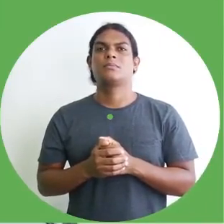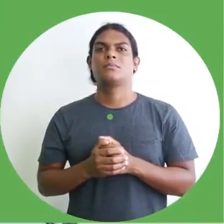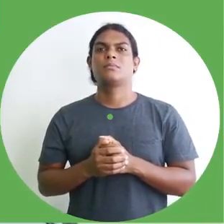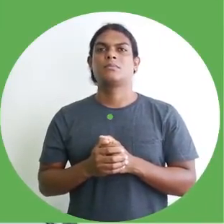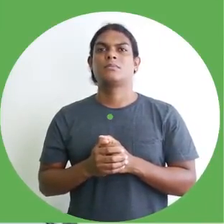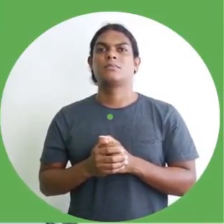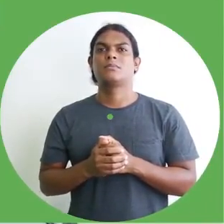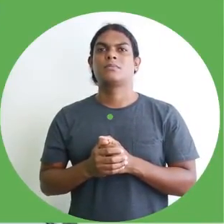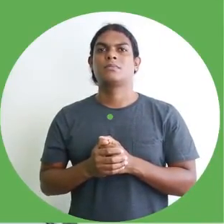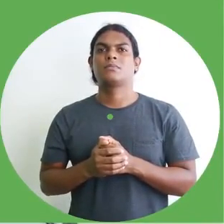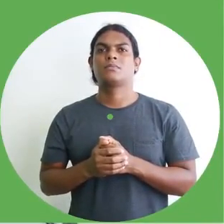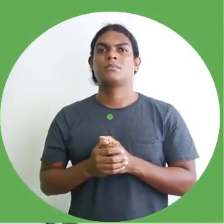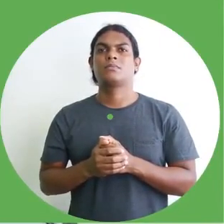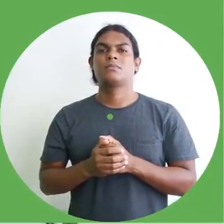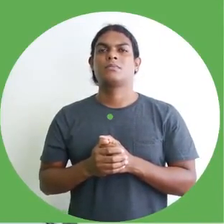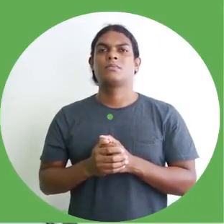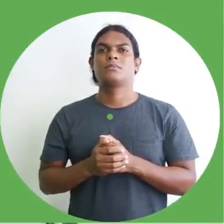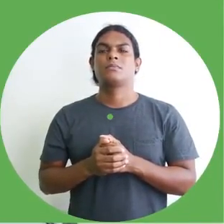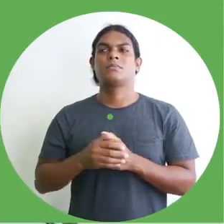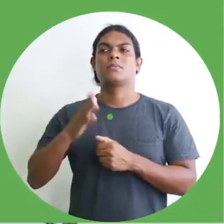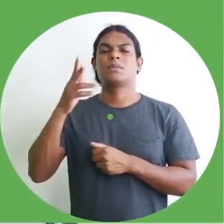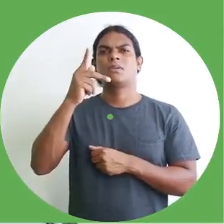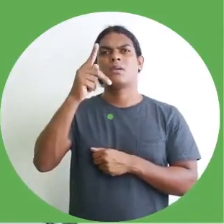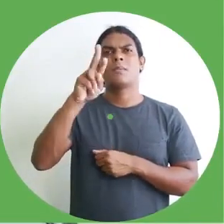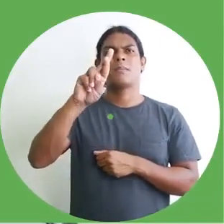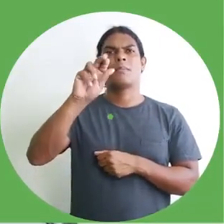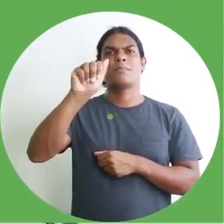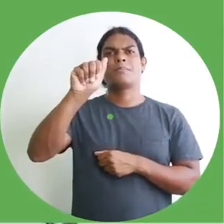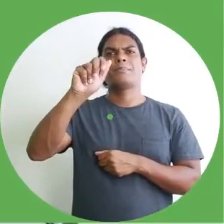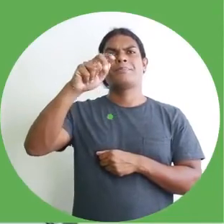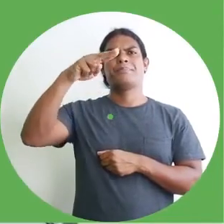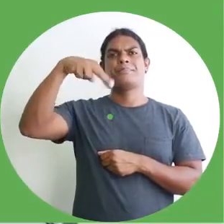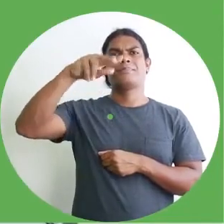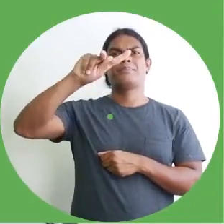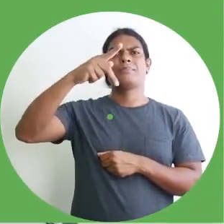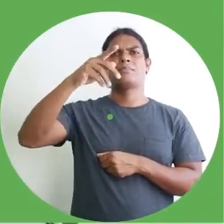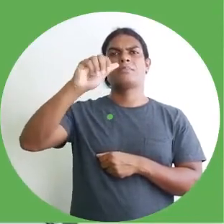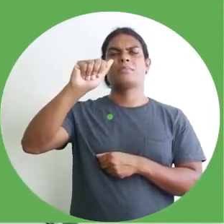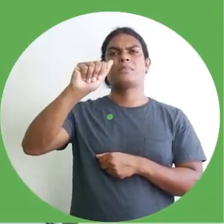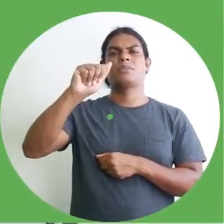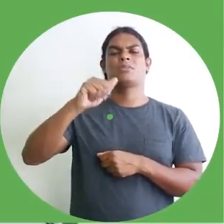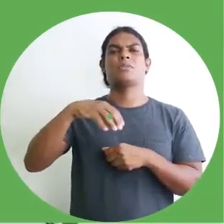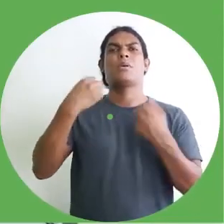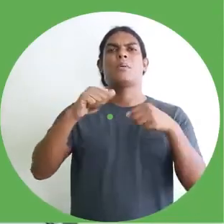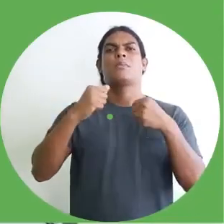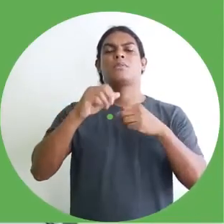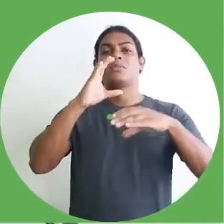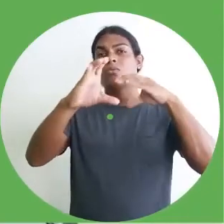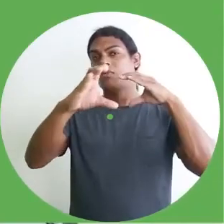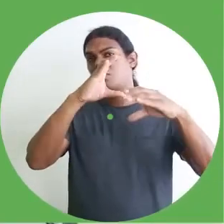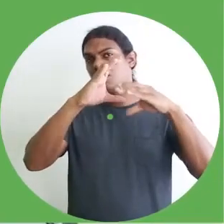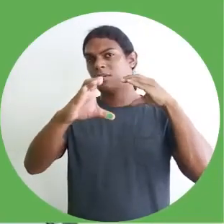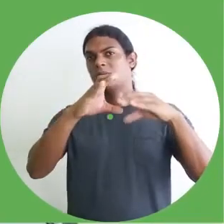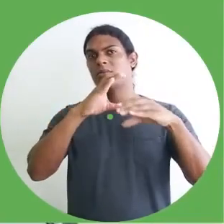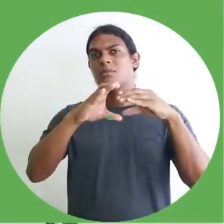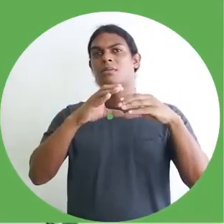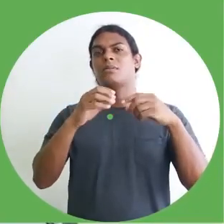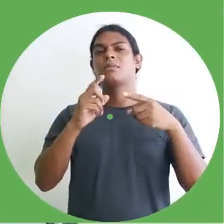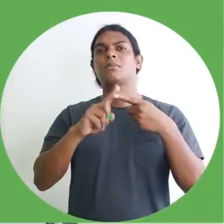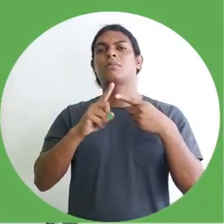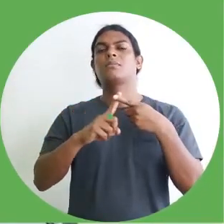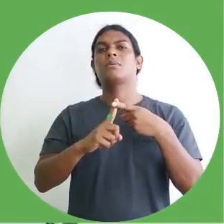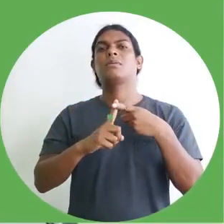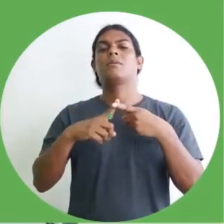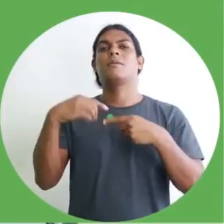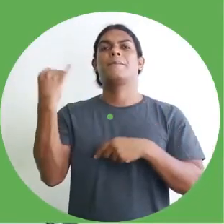passeio, certo? As pranchas elas podem ser de comunicação confeccionada, podem ser através de